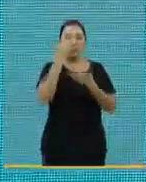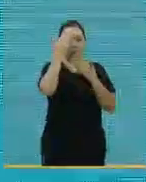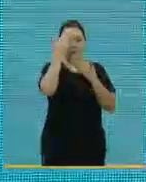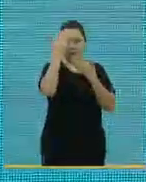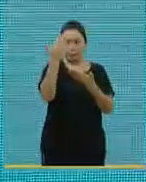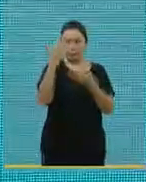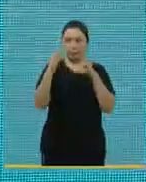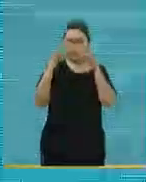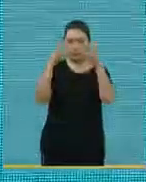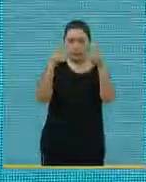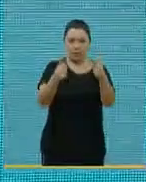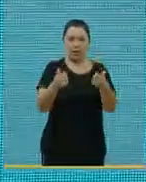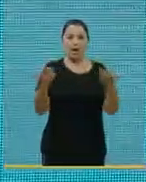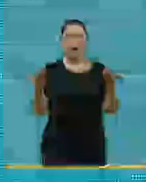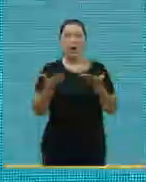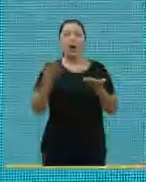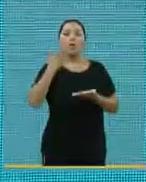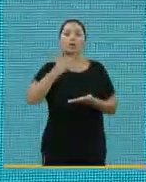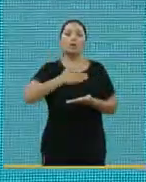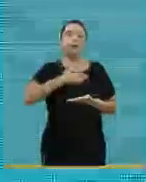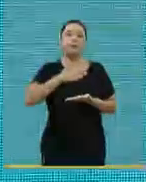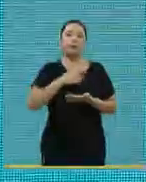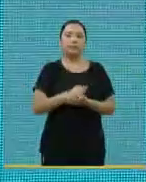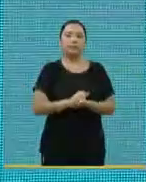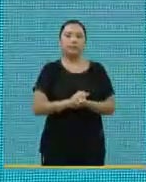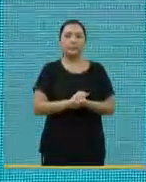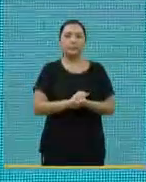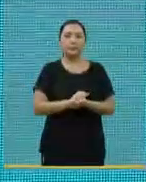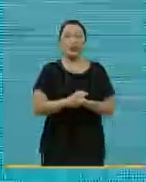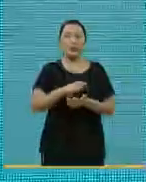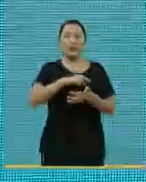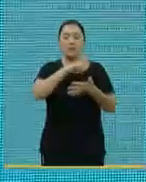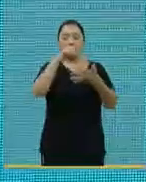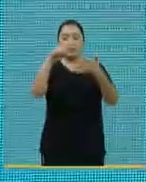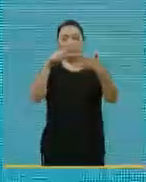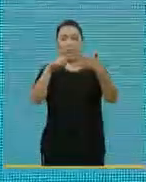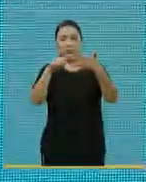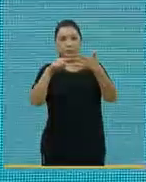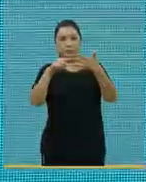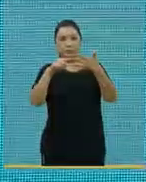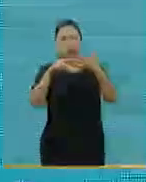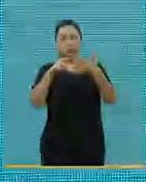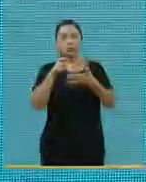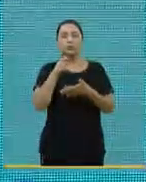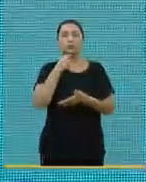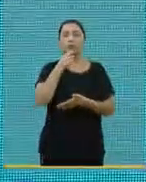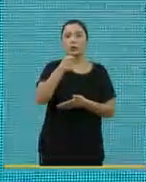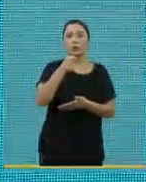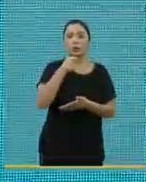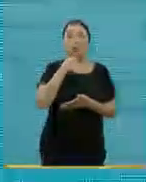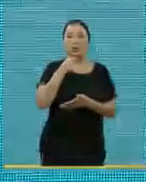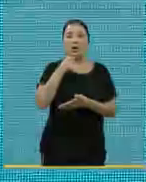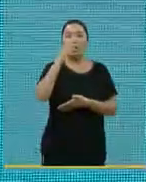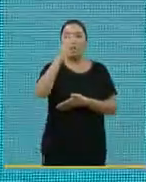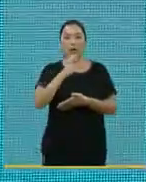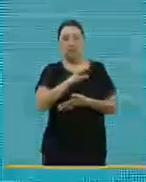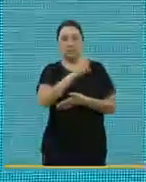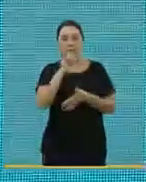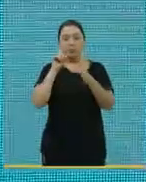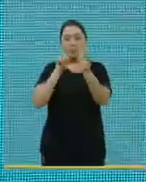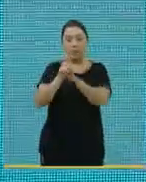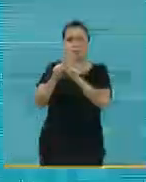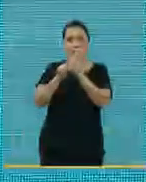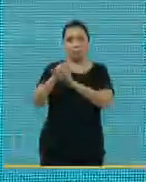obrigado a todos agora nós vamos fazer um novo intervalo e no próximo bloco jornalistas das emissoras de inspiração católica vão fazer